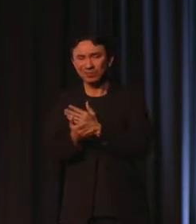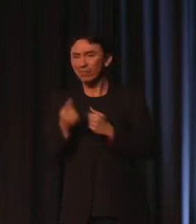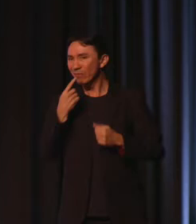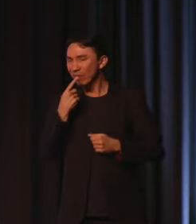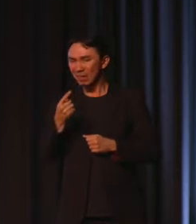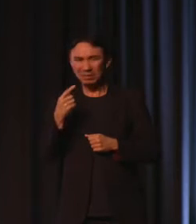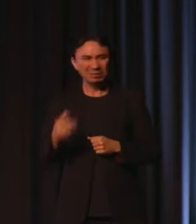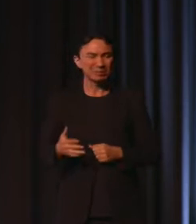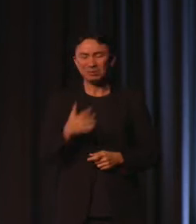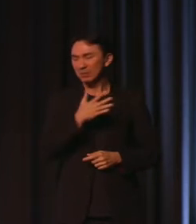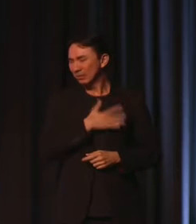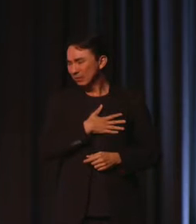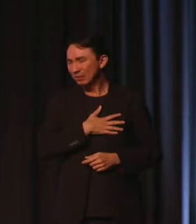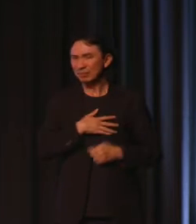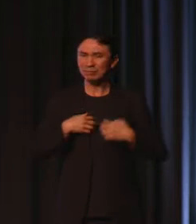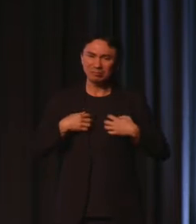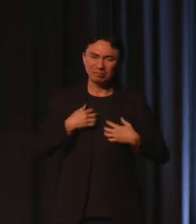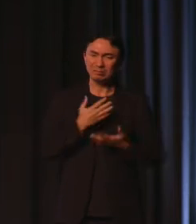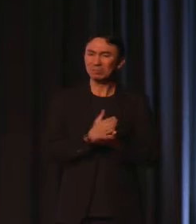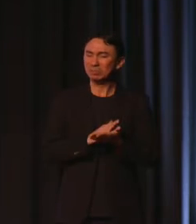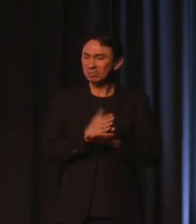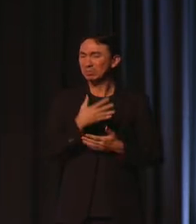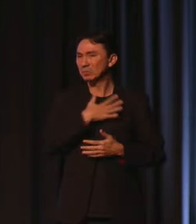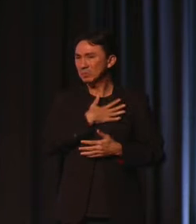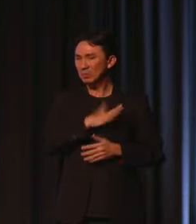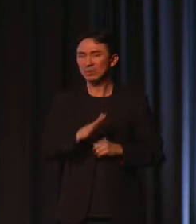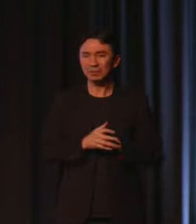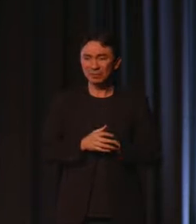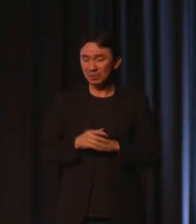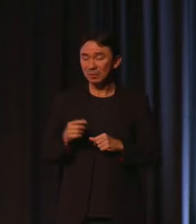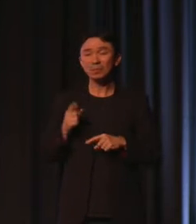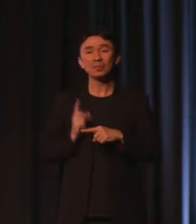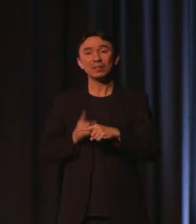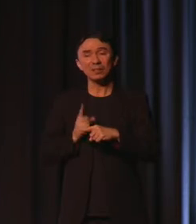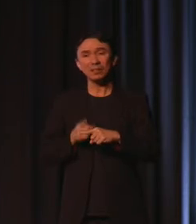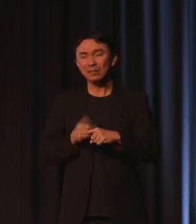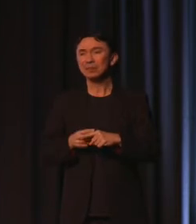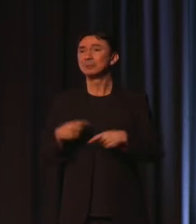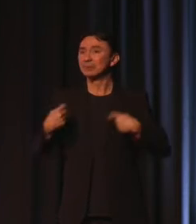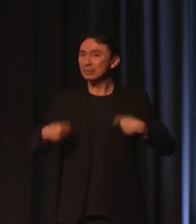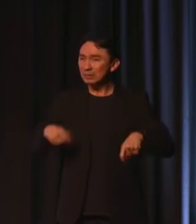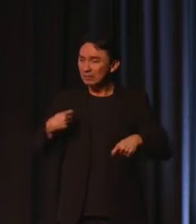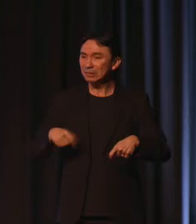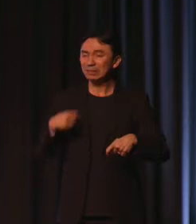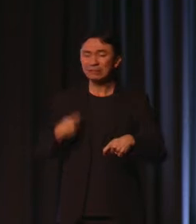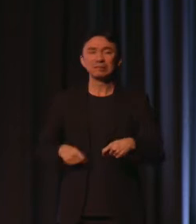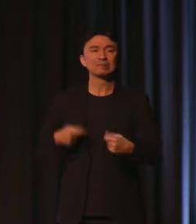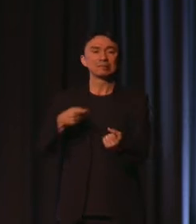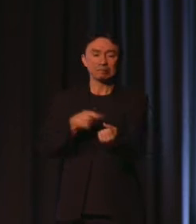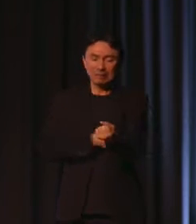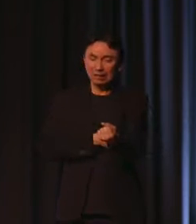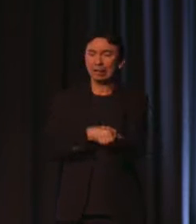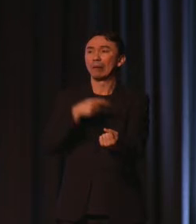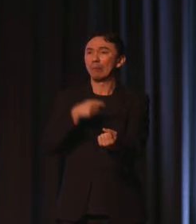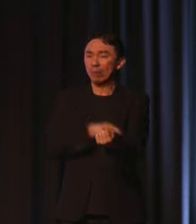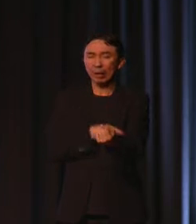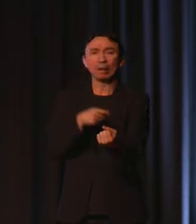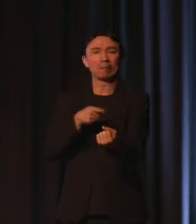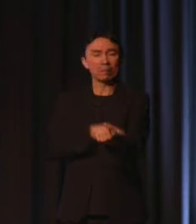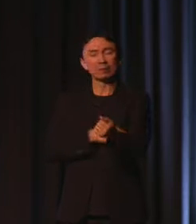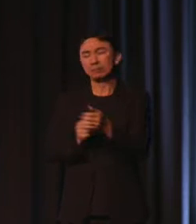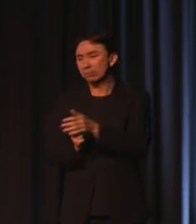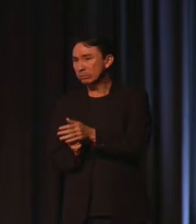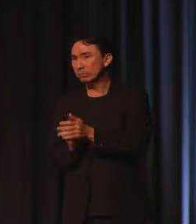insatisfeitos, né, basicamente é pela quantidade de vezes que ele precisa aplicar a medicação. Esse número é maior quando a gente olha para esse